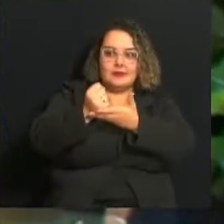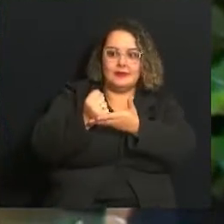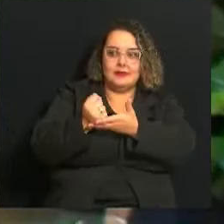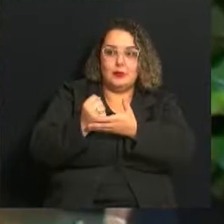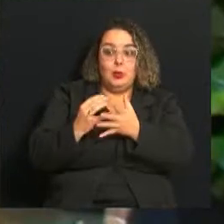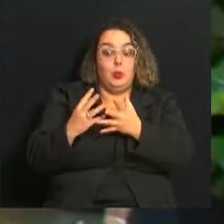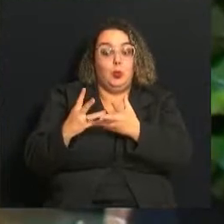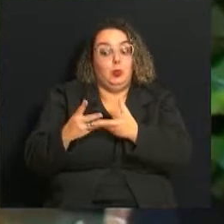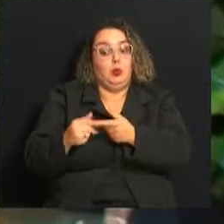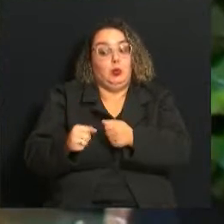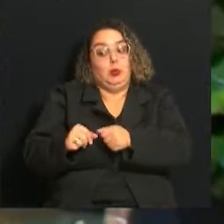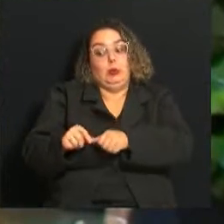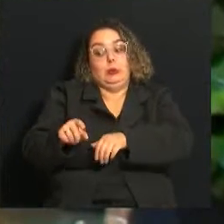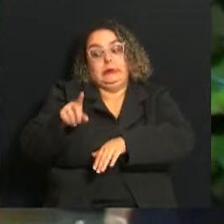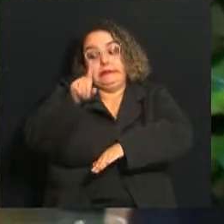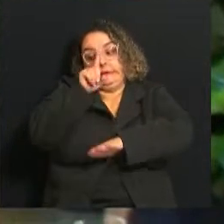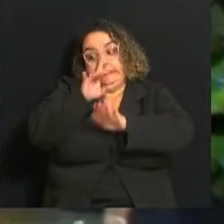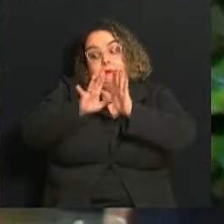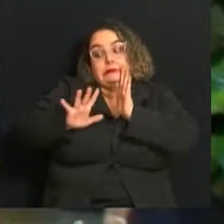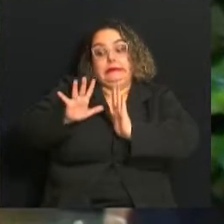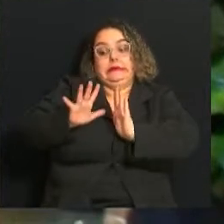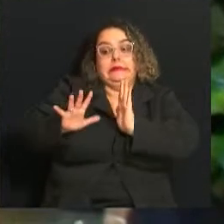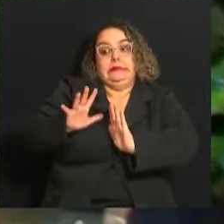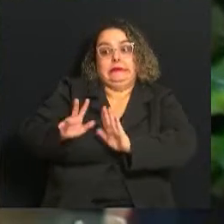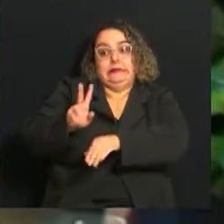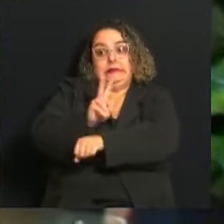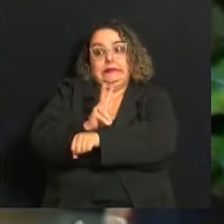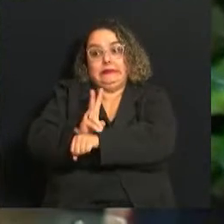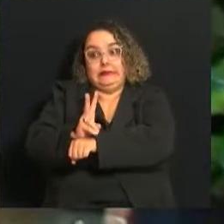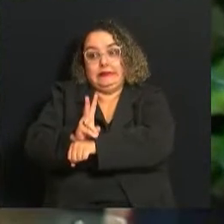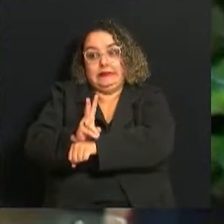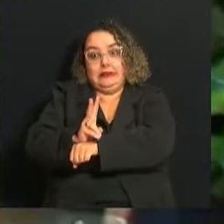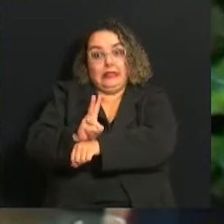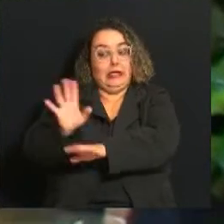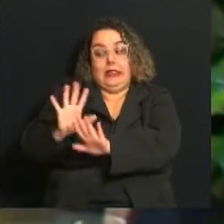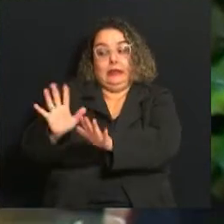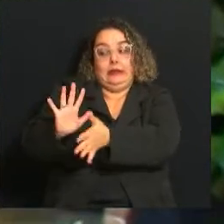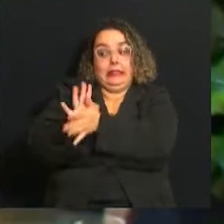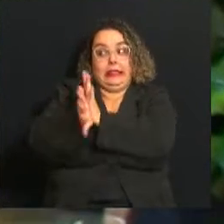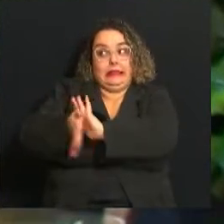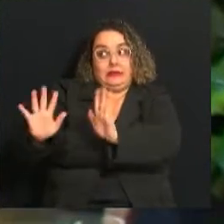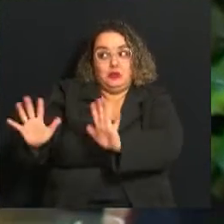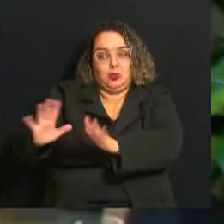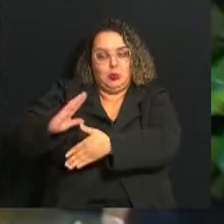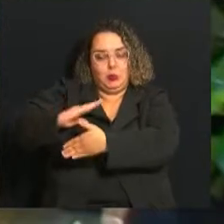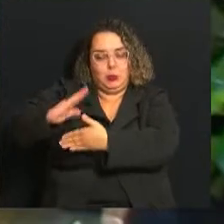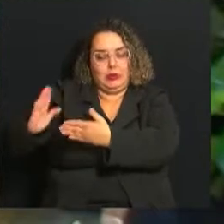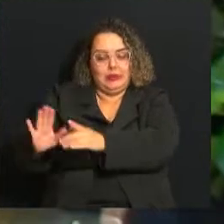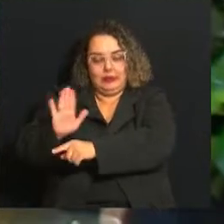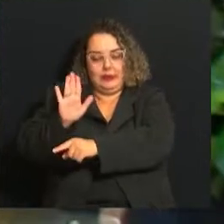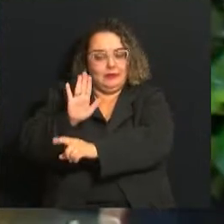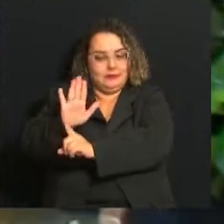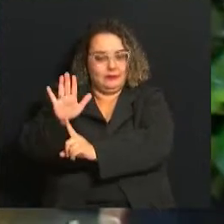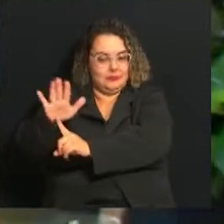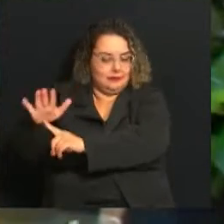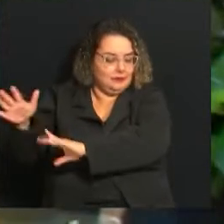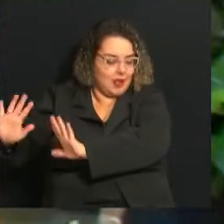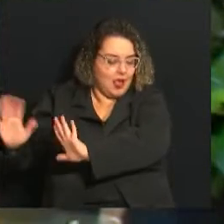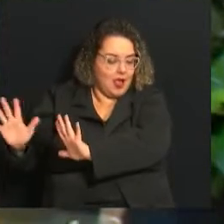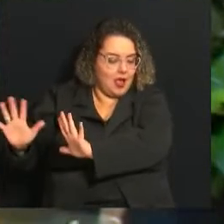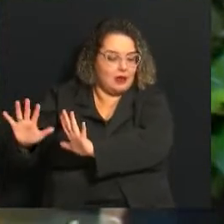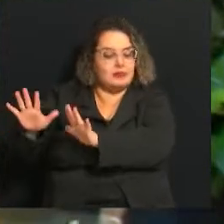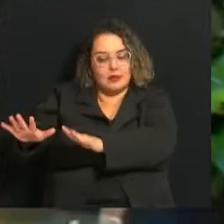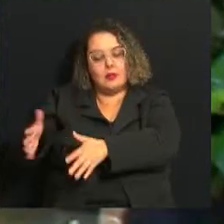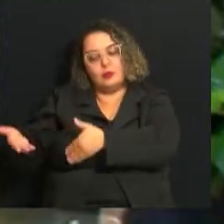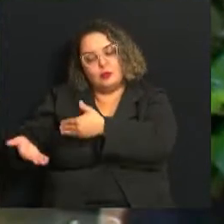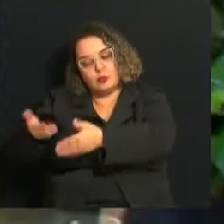os, vamos dizer assim, os registros do meio ambiente, não fizemos nada ilegal, trouxe esse material. Você vai